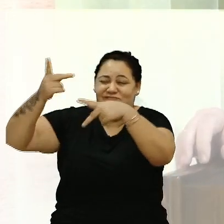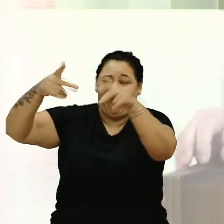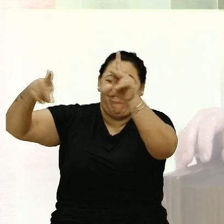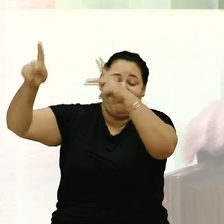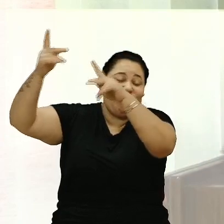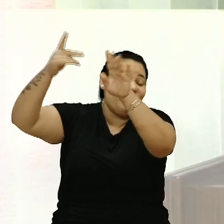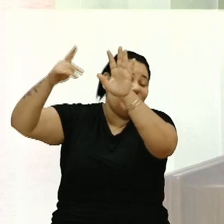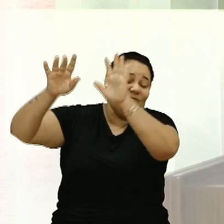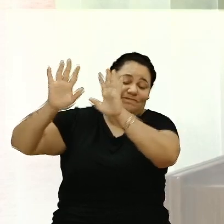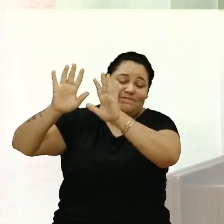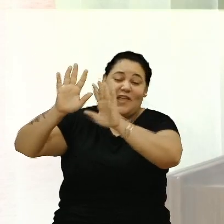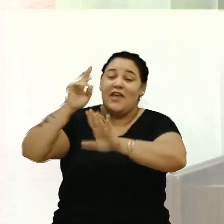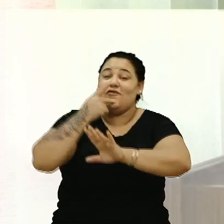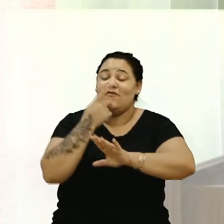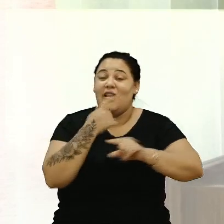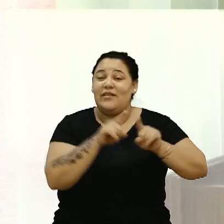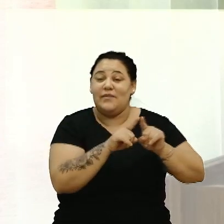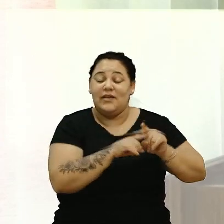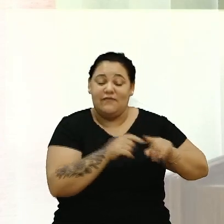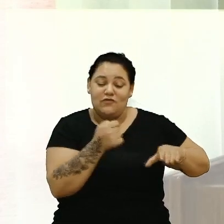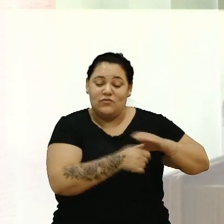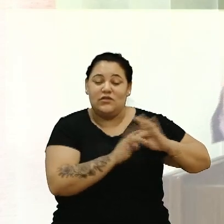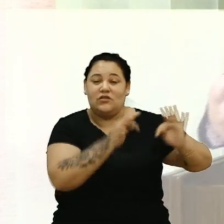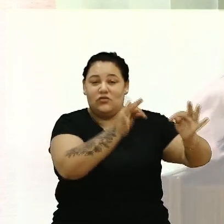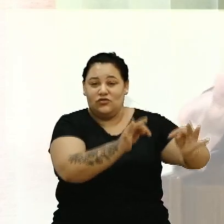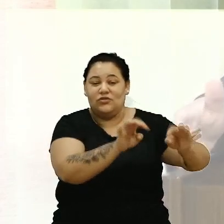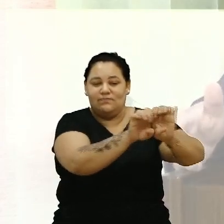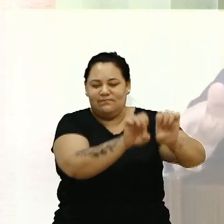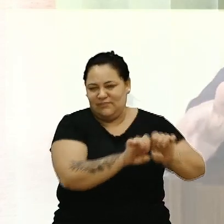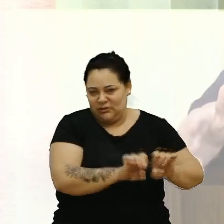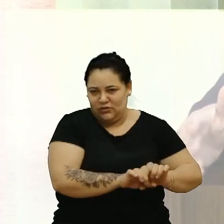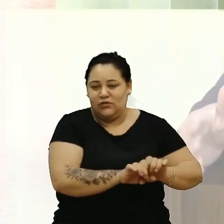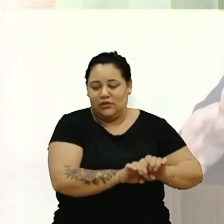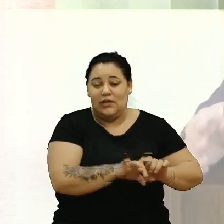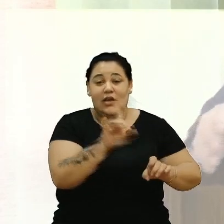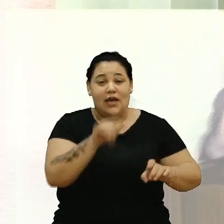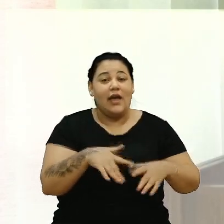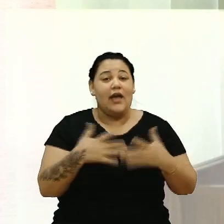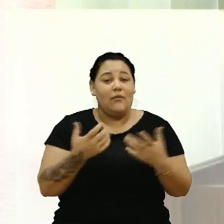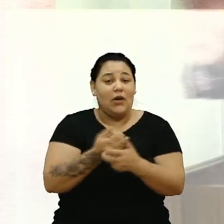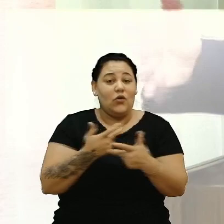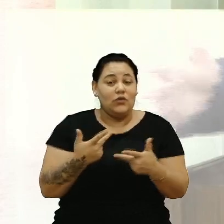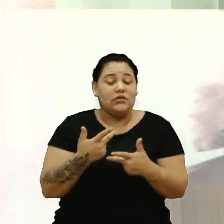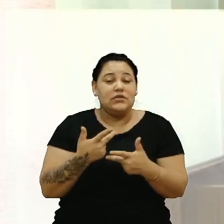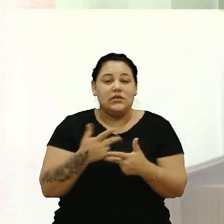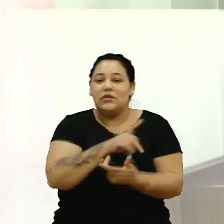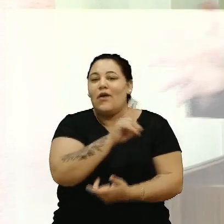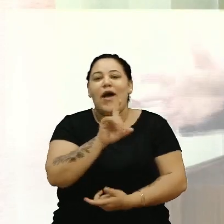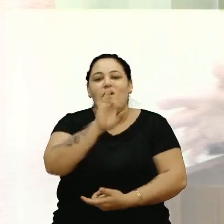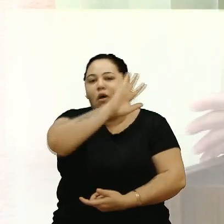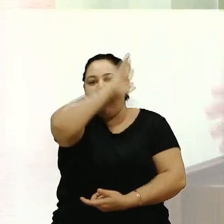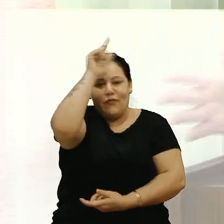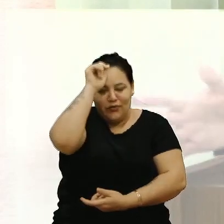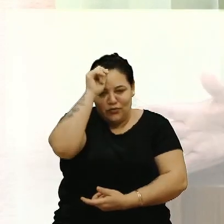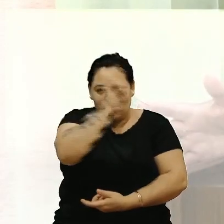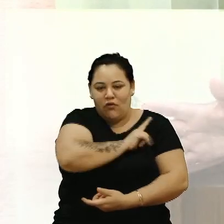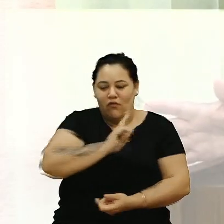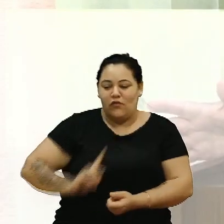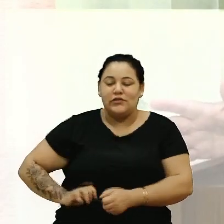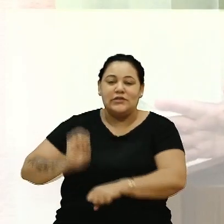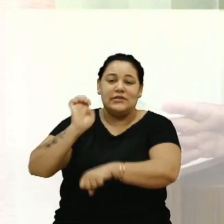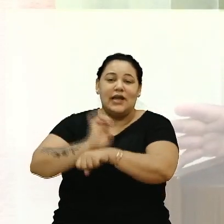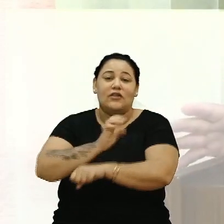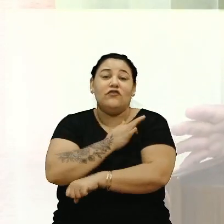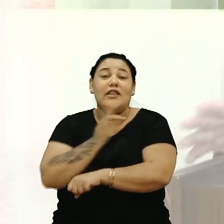questão da questão de infraestrutura, e isso é algo que não somente as prefeituras, mas o governo do estado, o governo